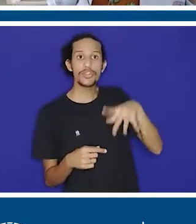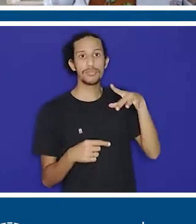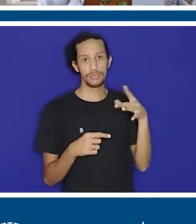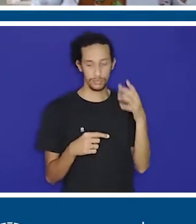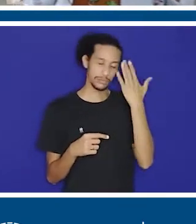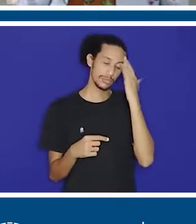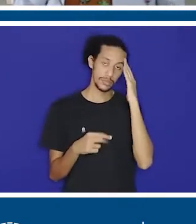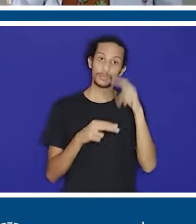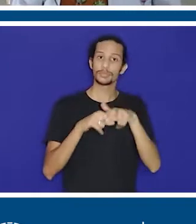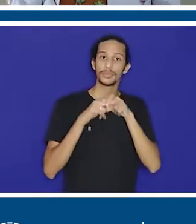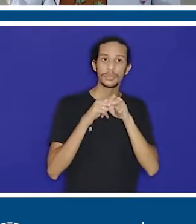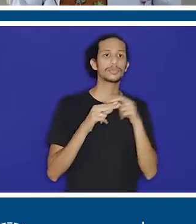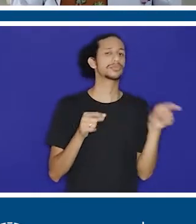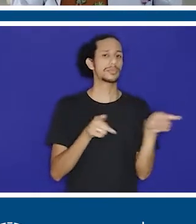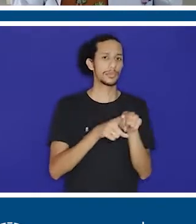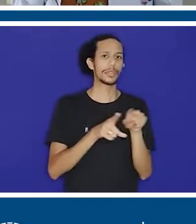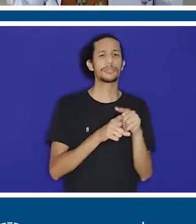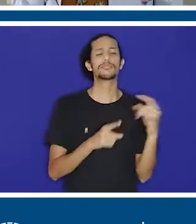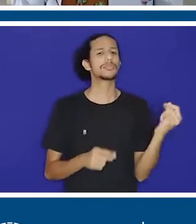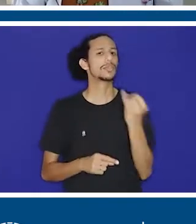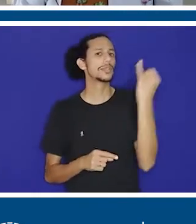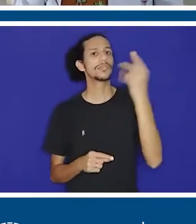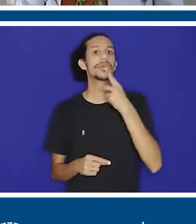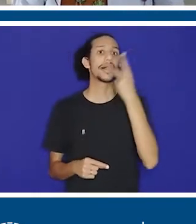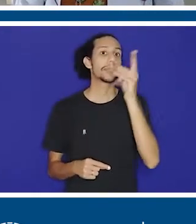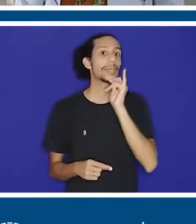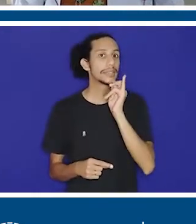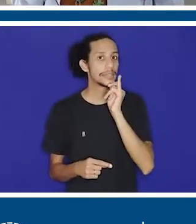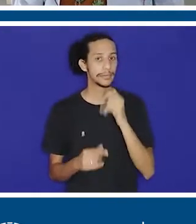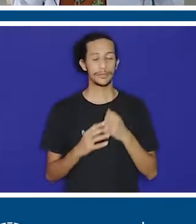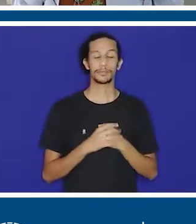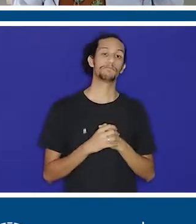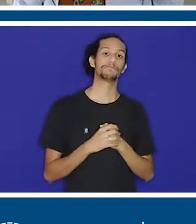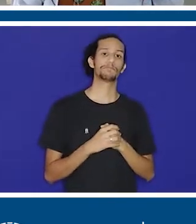também a gente falar, porque